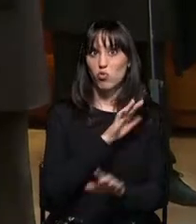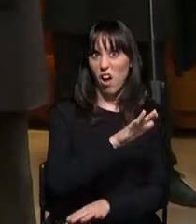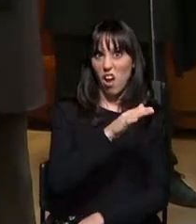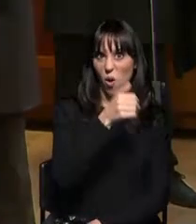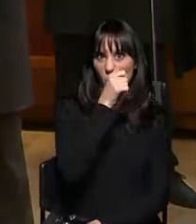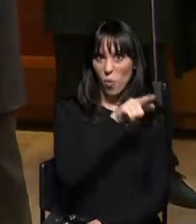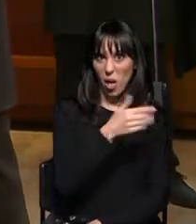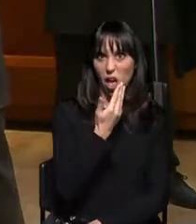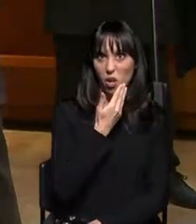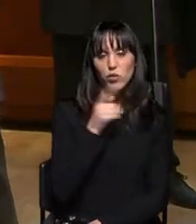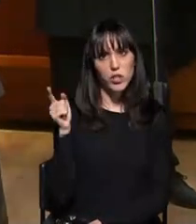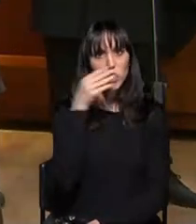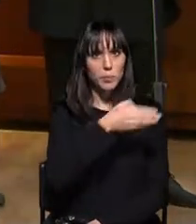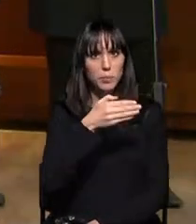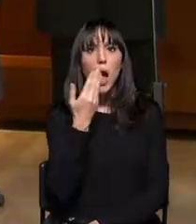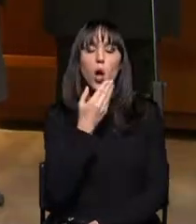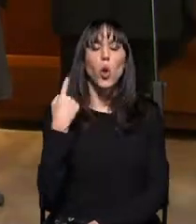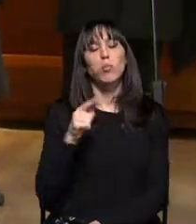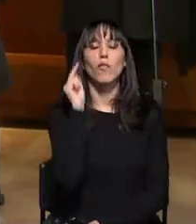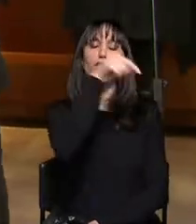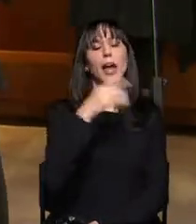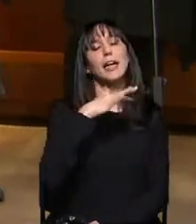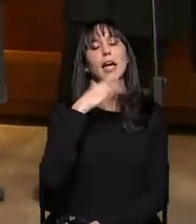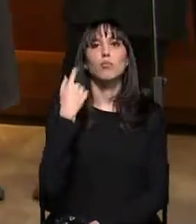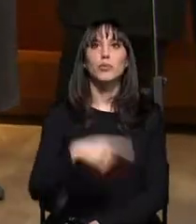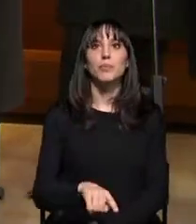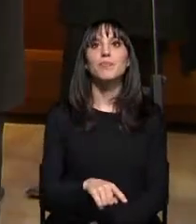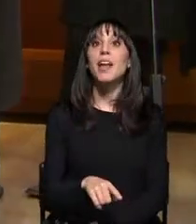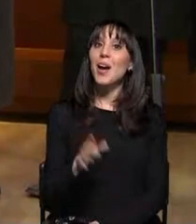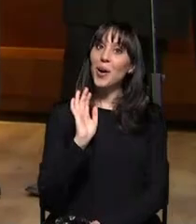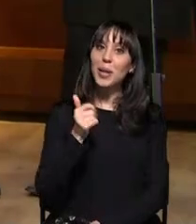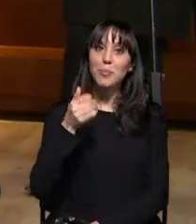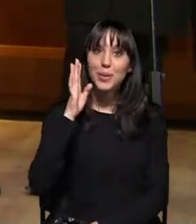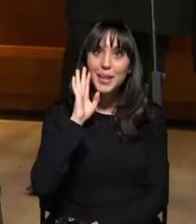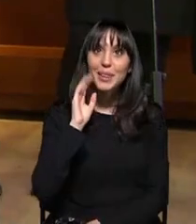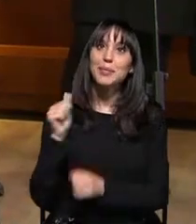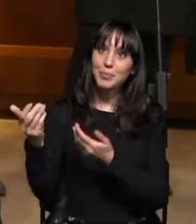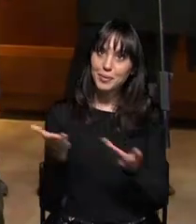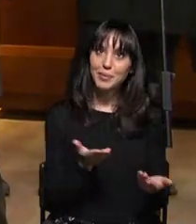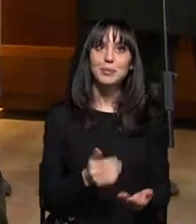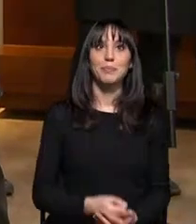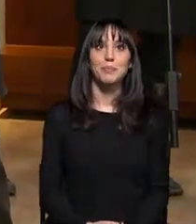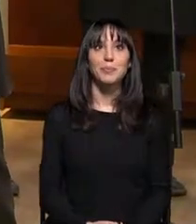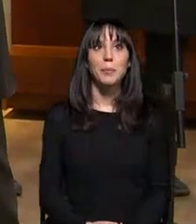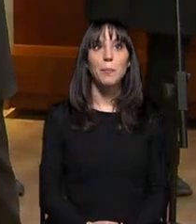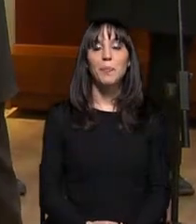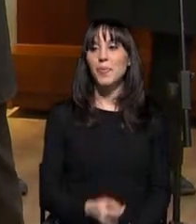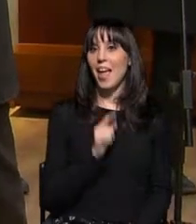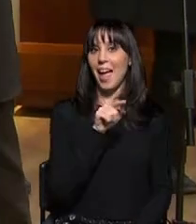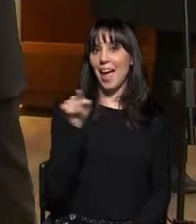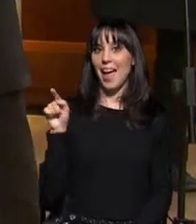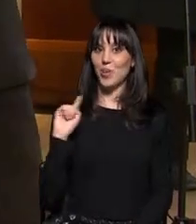Vocês ainda vão às aulas? Sim, ou vão sim, lá sim. Só para cantar? Aqui, esta rapaziada... Boa tarde. Boa tarde, bem-vindo. Pronto, esta rapaziada aqui